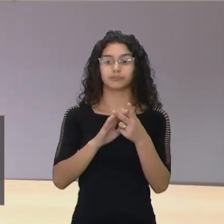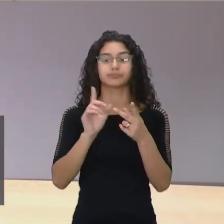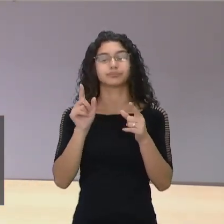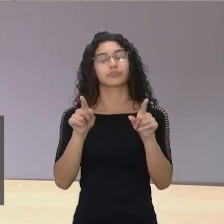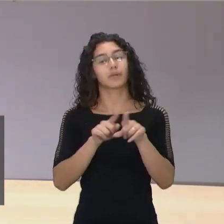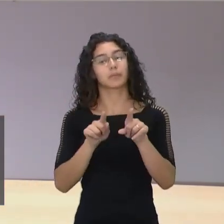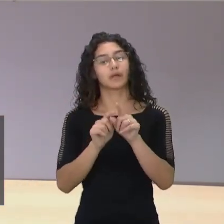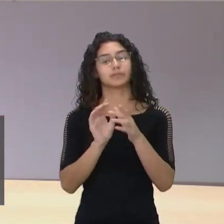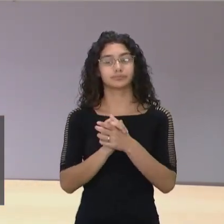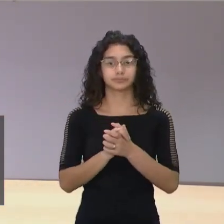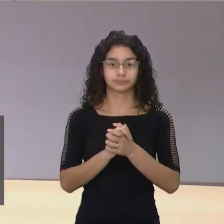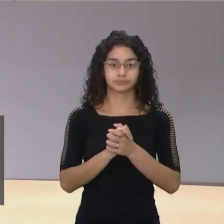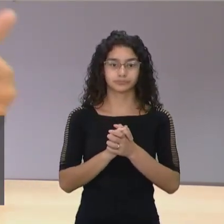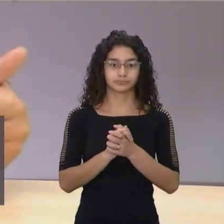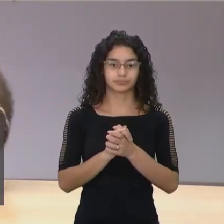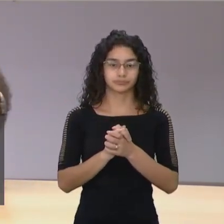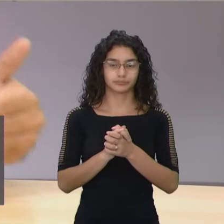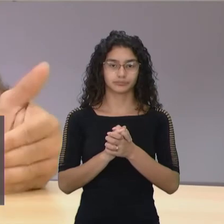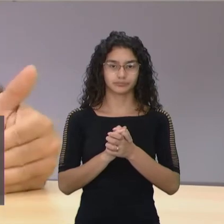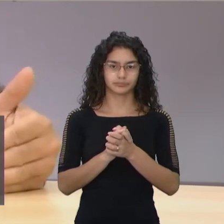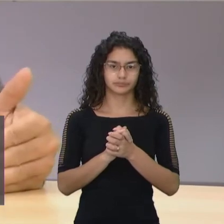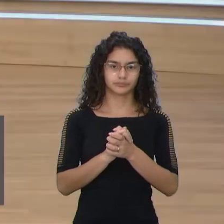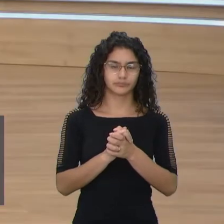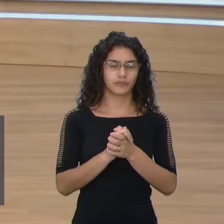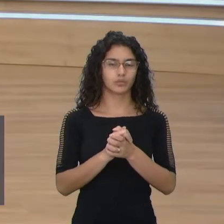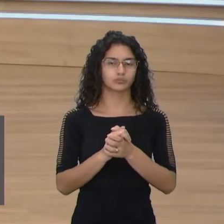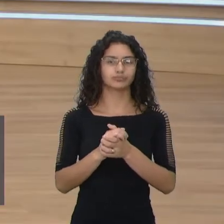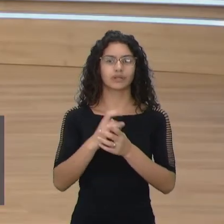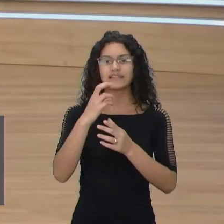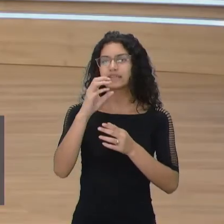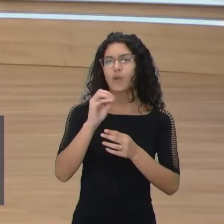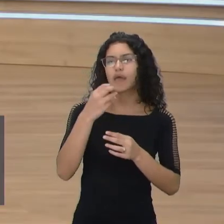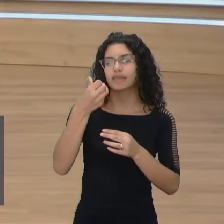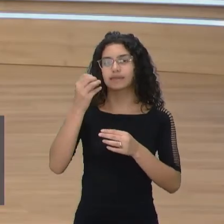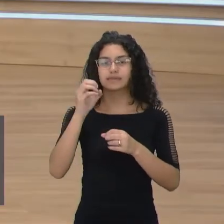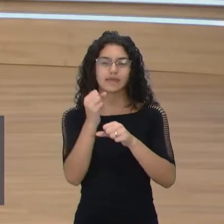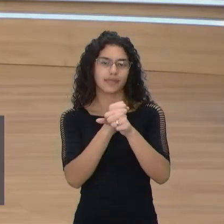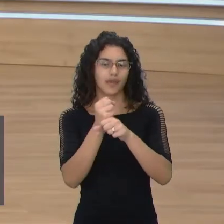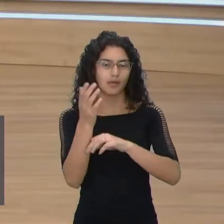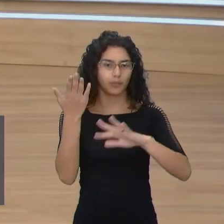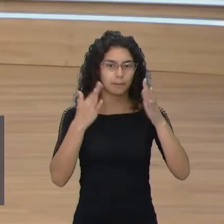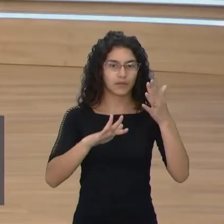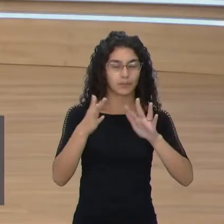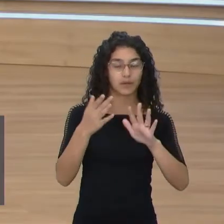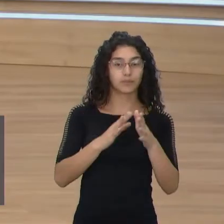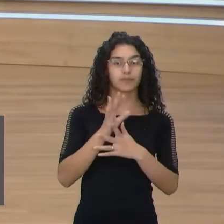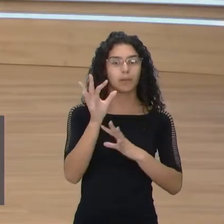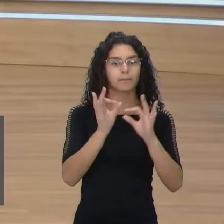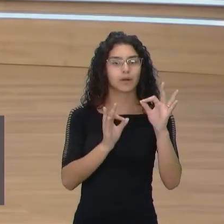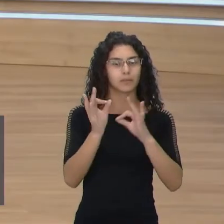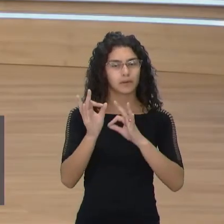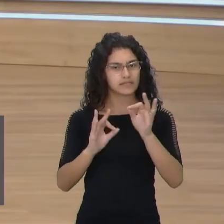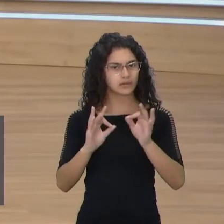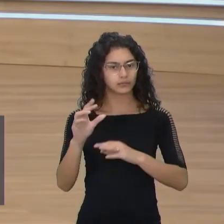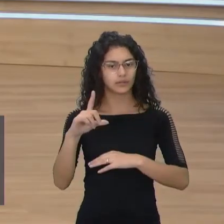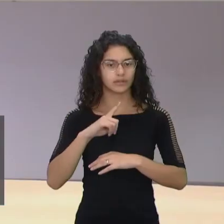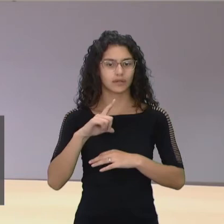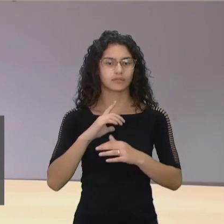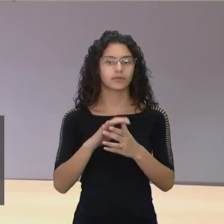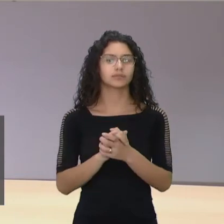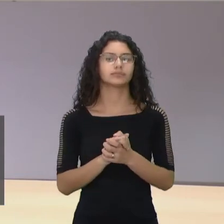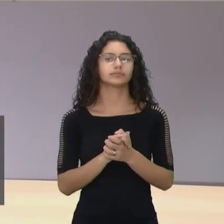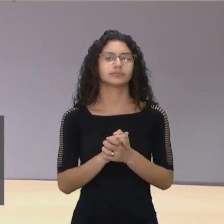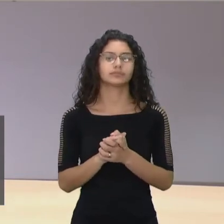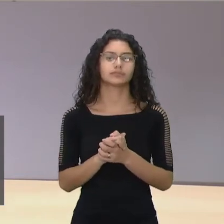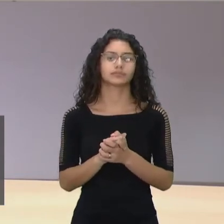nos últimos 60, 50 anos, a programação da cibernética, estou falando cibernética